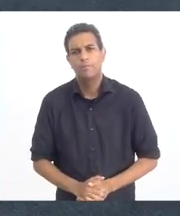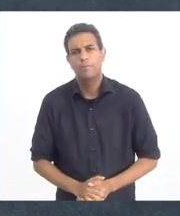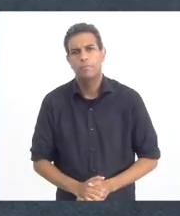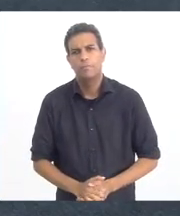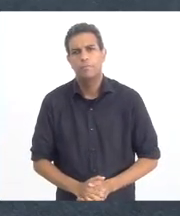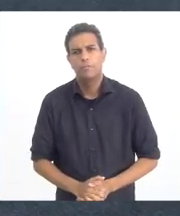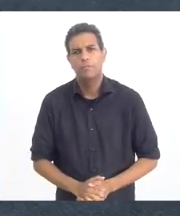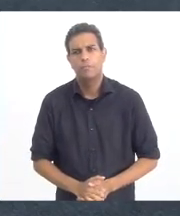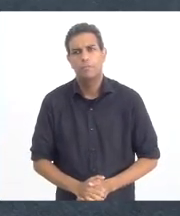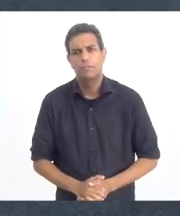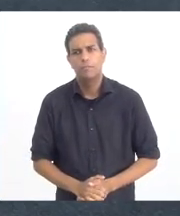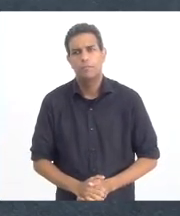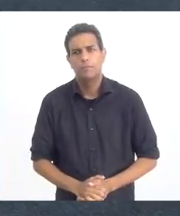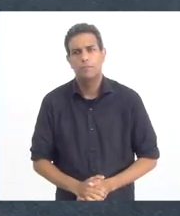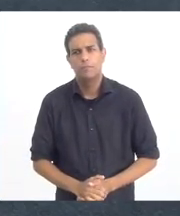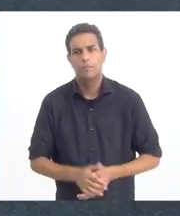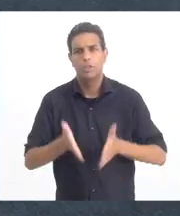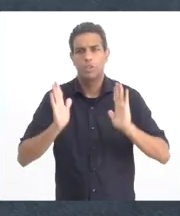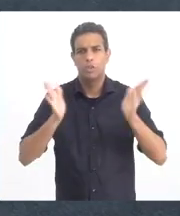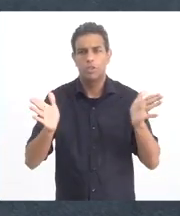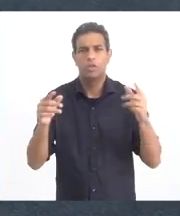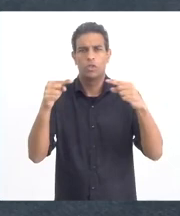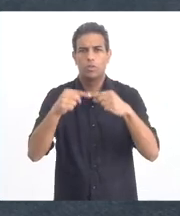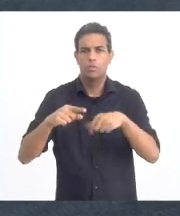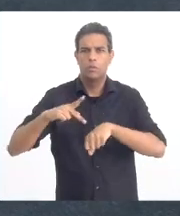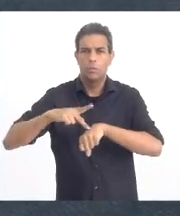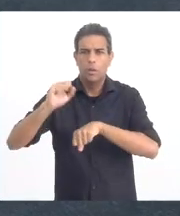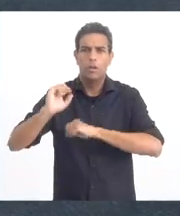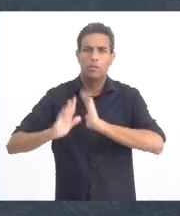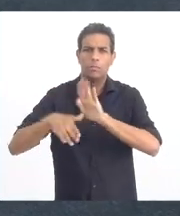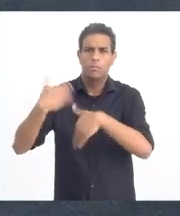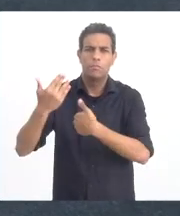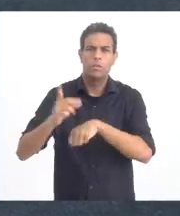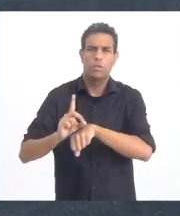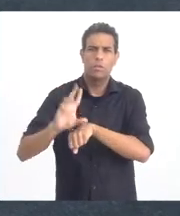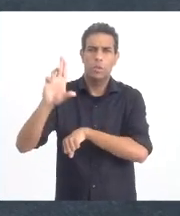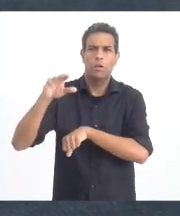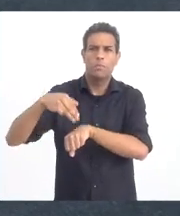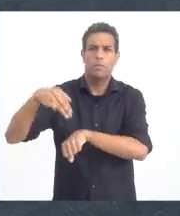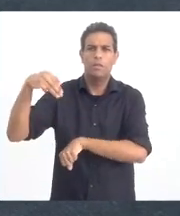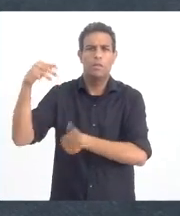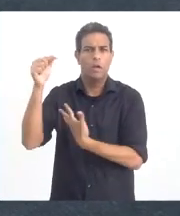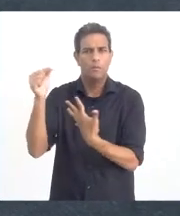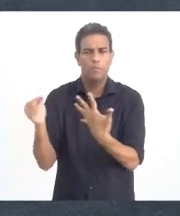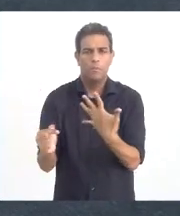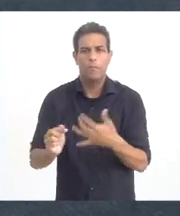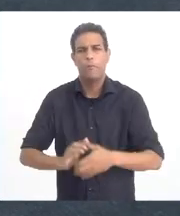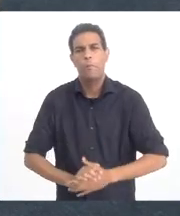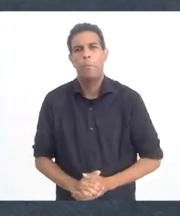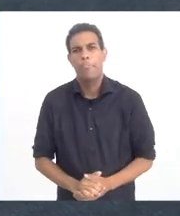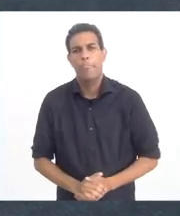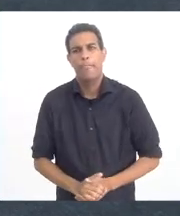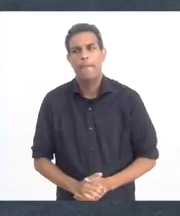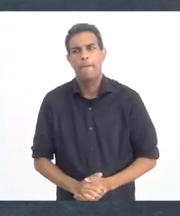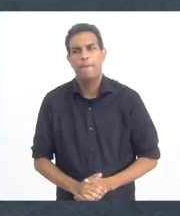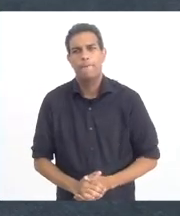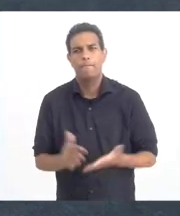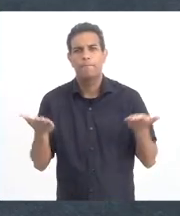onde o praça, mesmo tendo pós-graduação, doutorado e mestrado, ele só